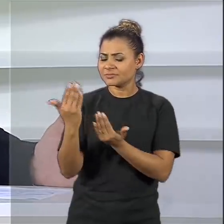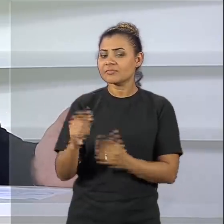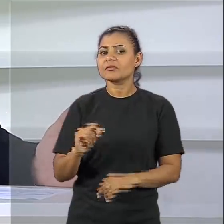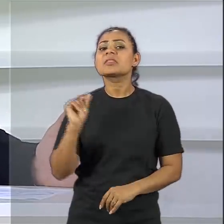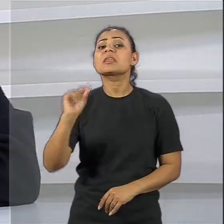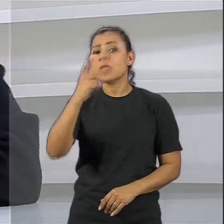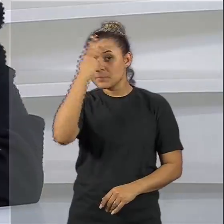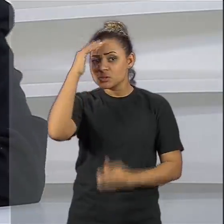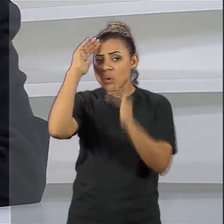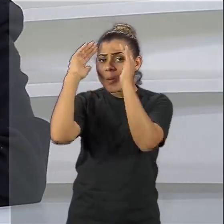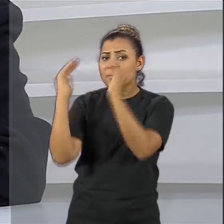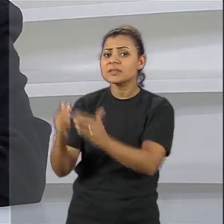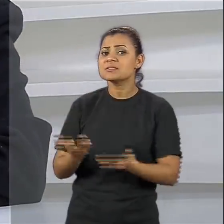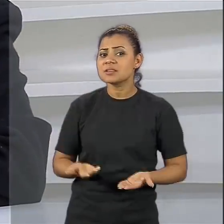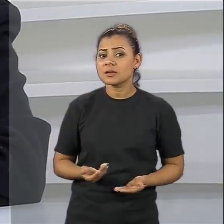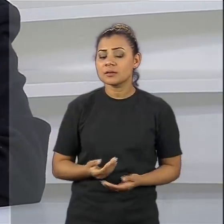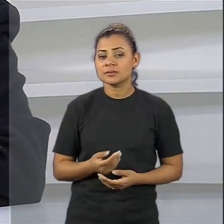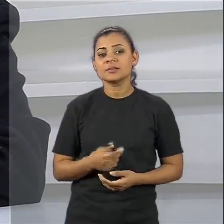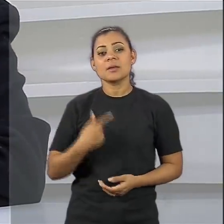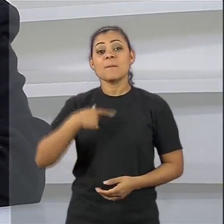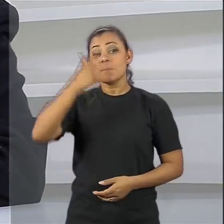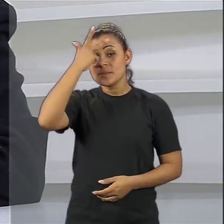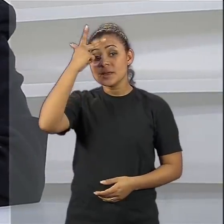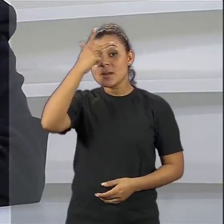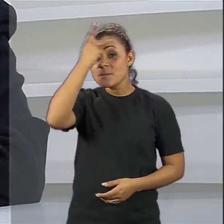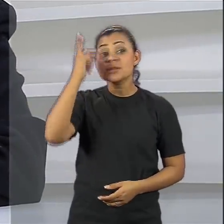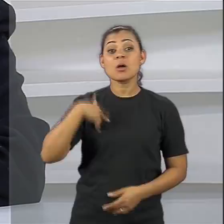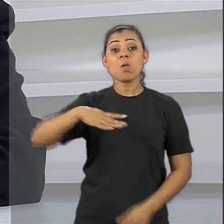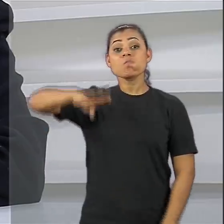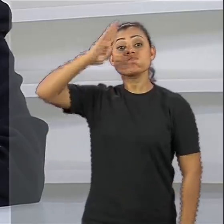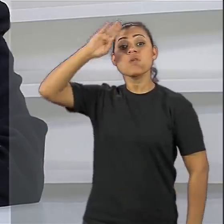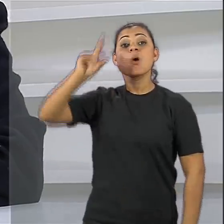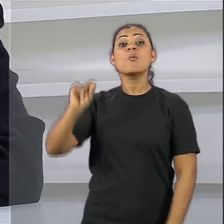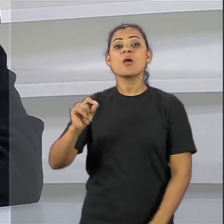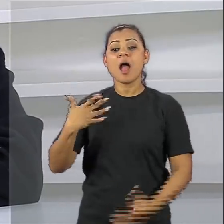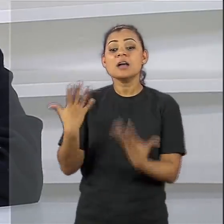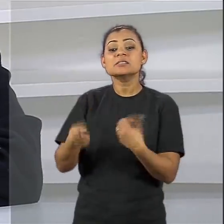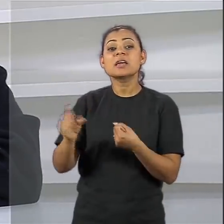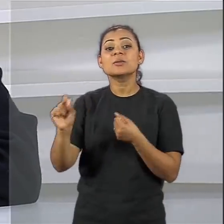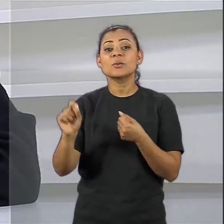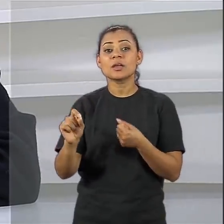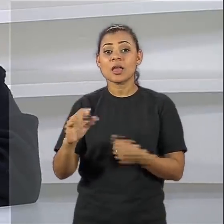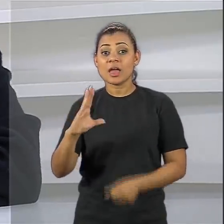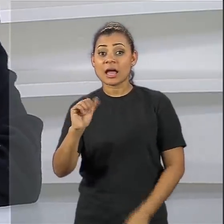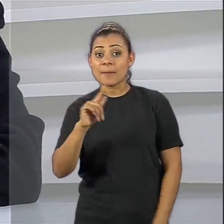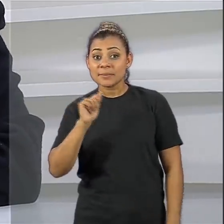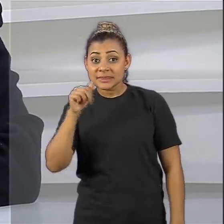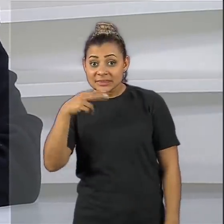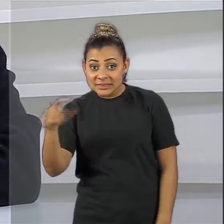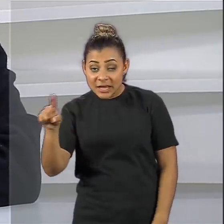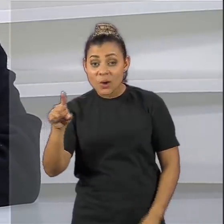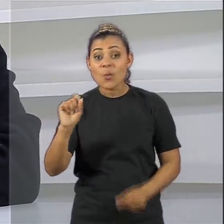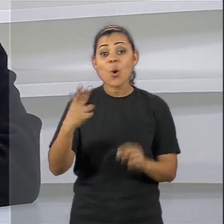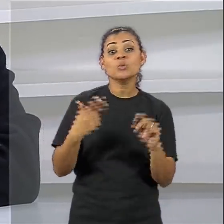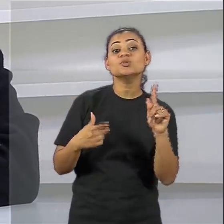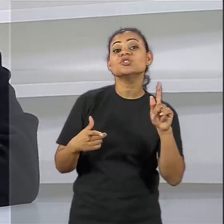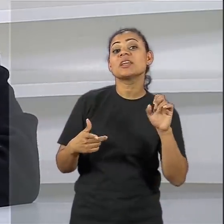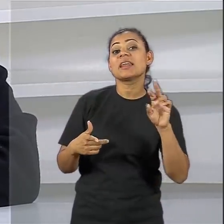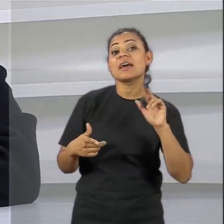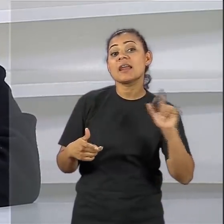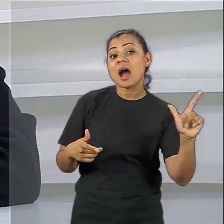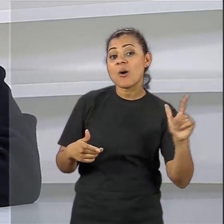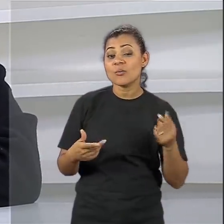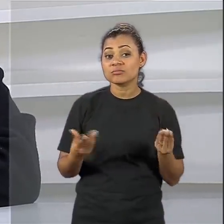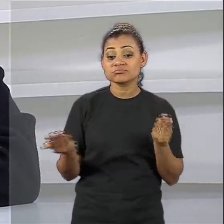vai obedecer quem ali? Quem bate continência para quem? Pois é o capitão para o general ou o general para o capitão? Agora, eu acho que